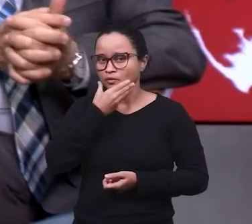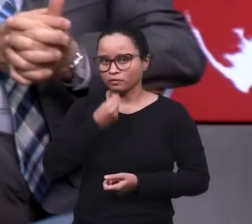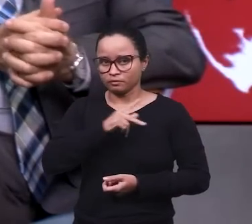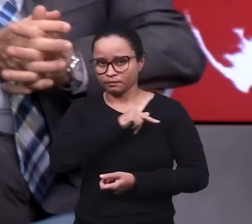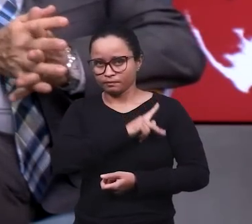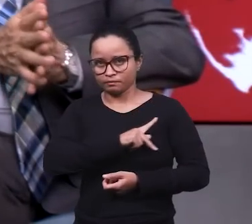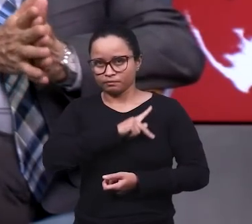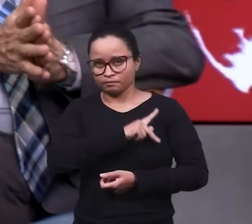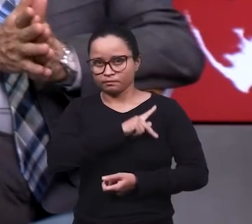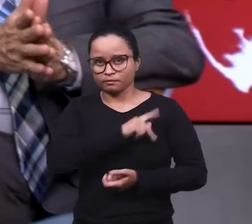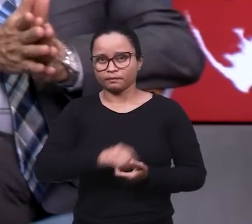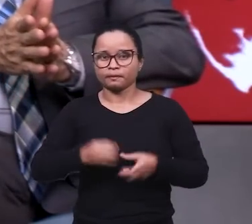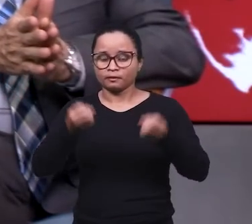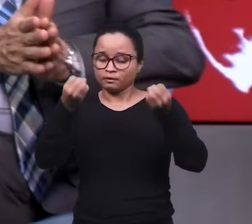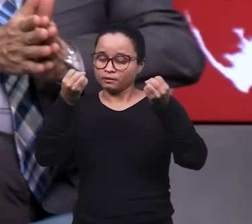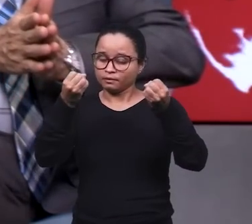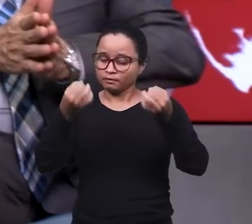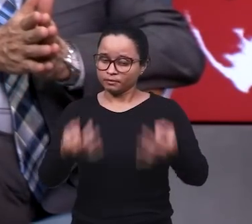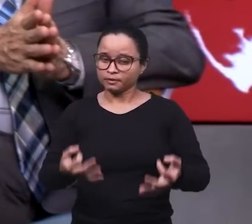quando